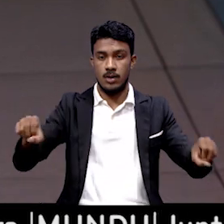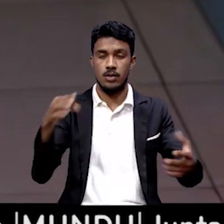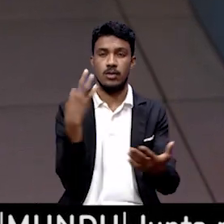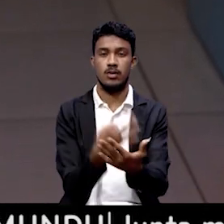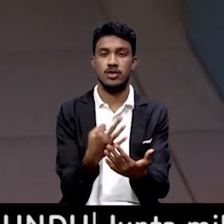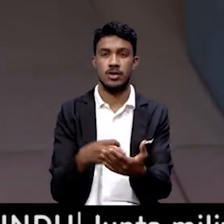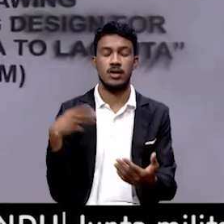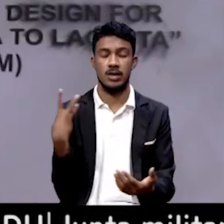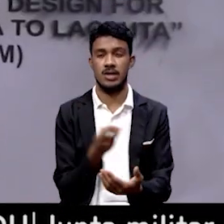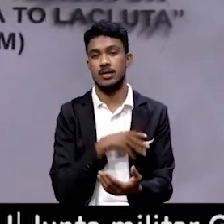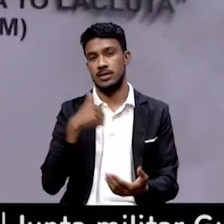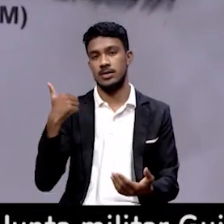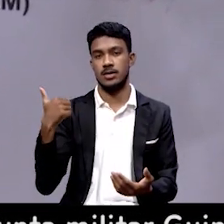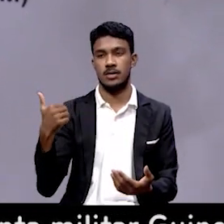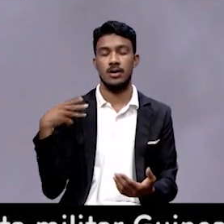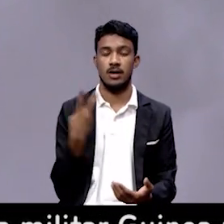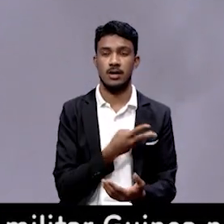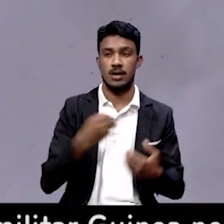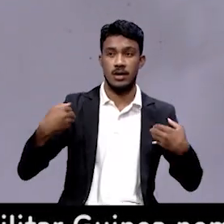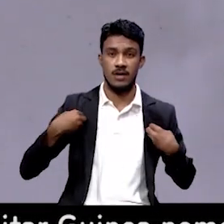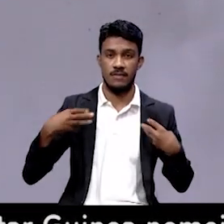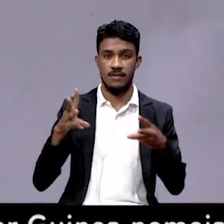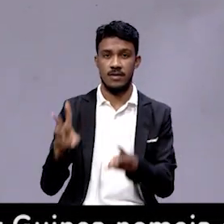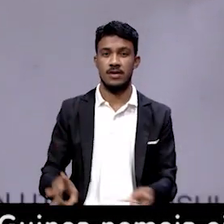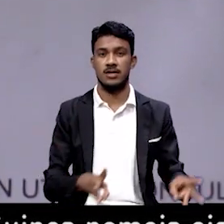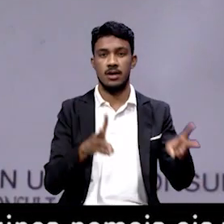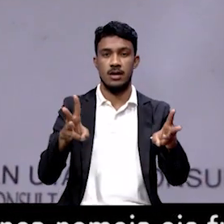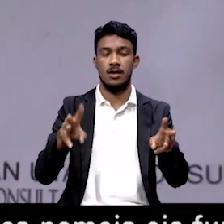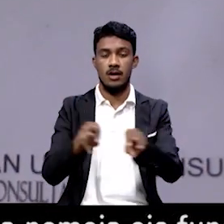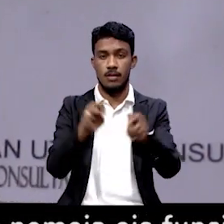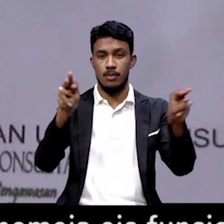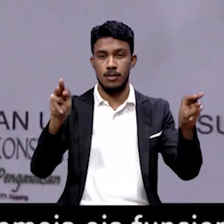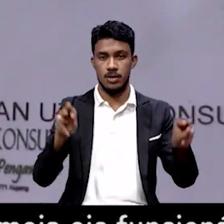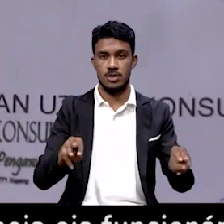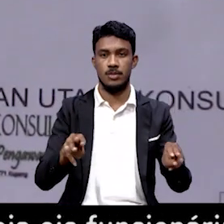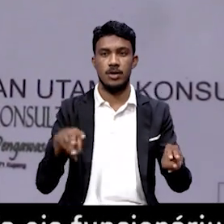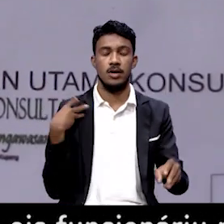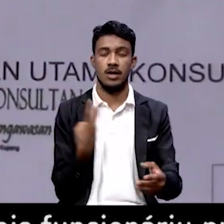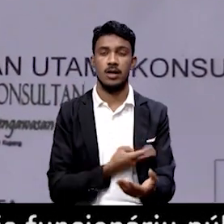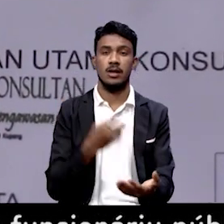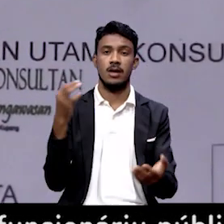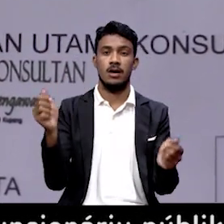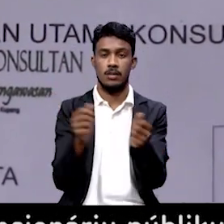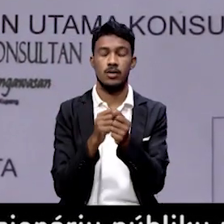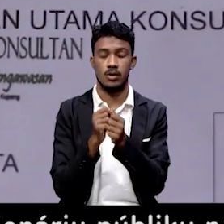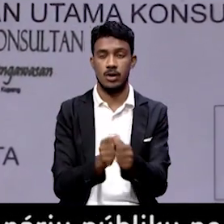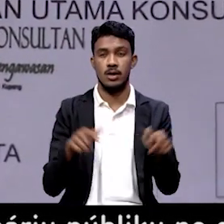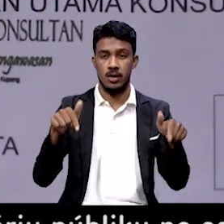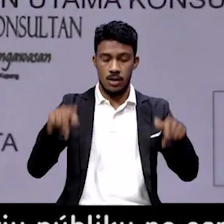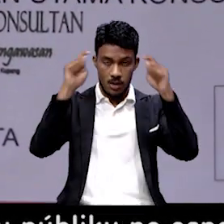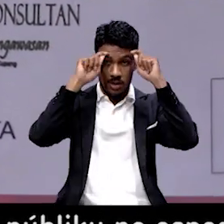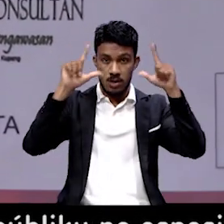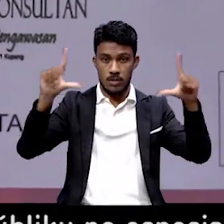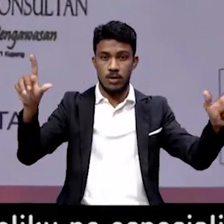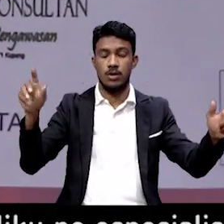fundo bang está aí estrada municipal está total de Timor Larane está aí